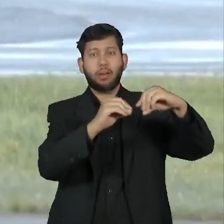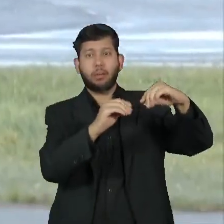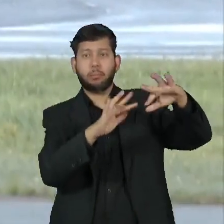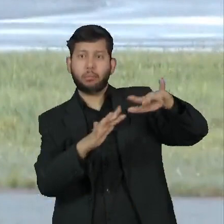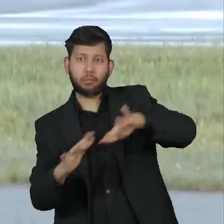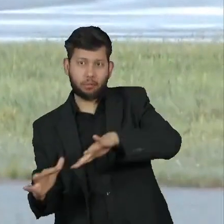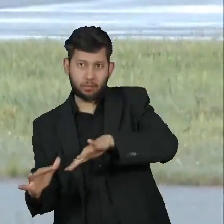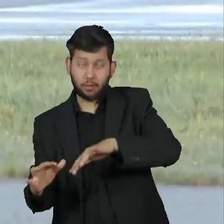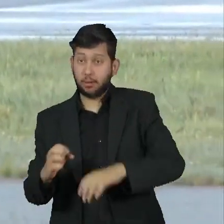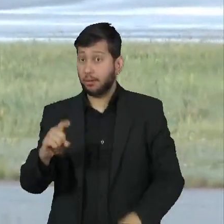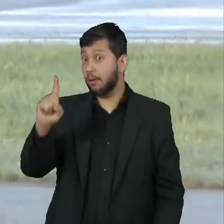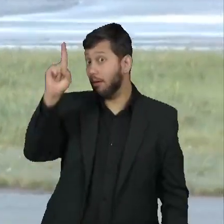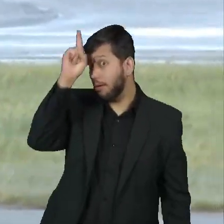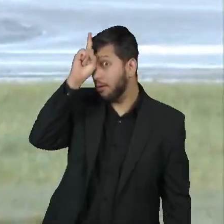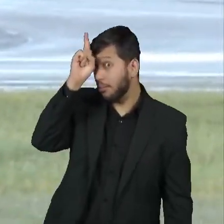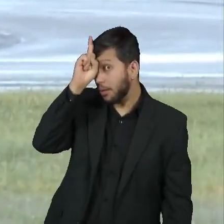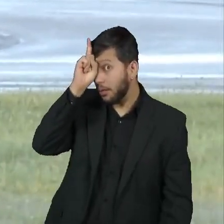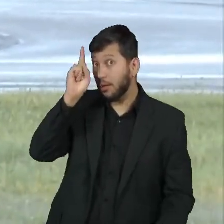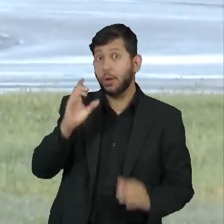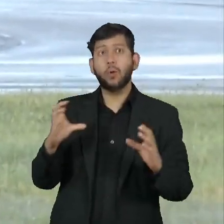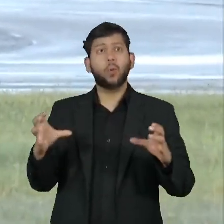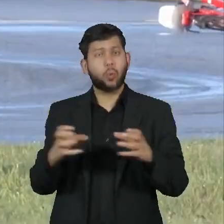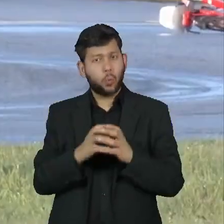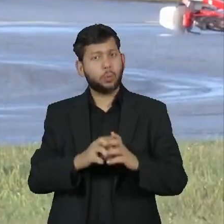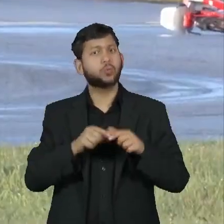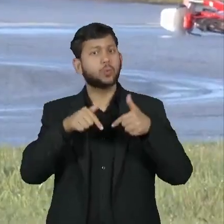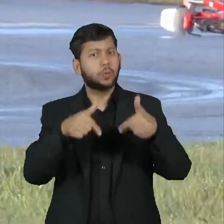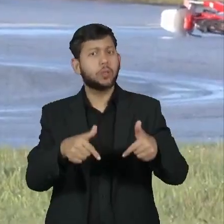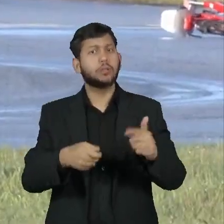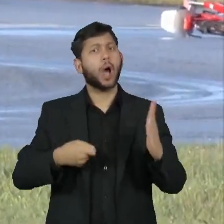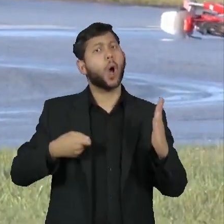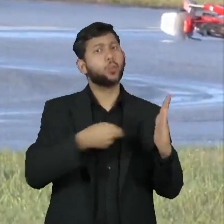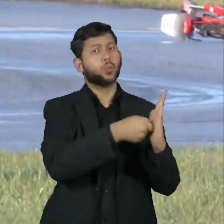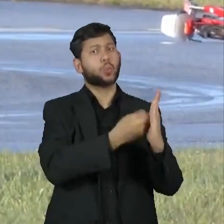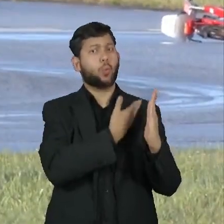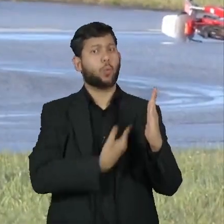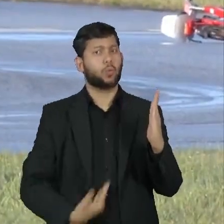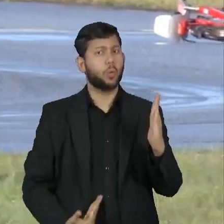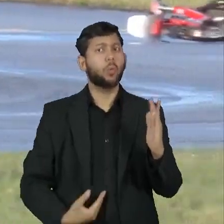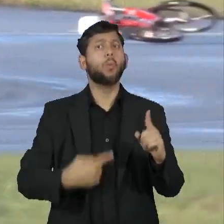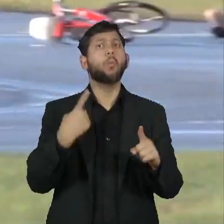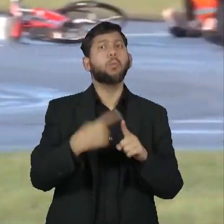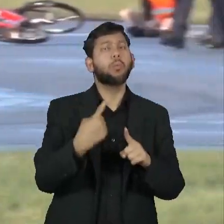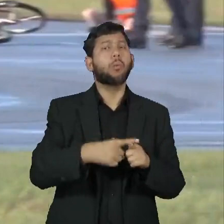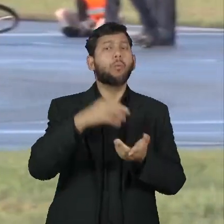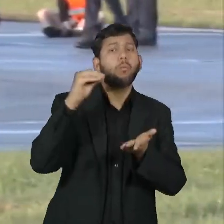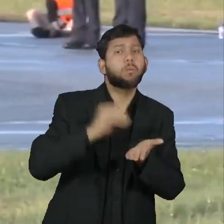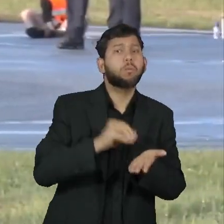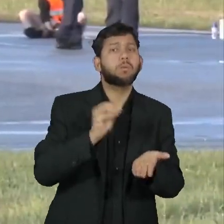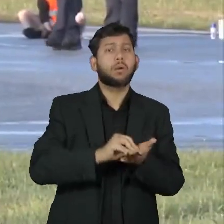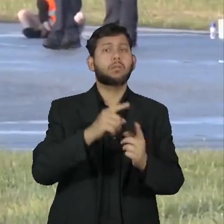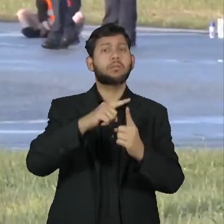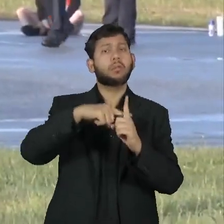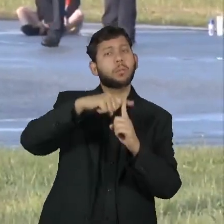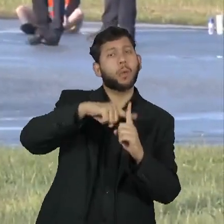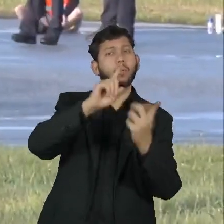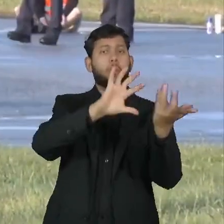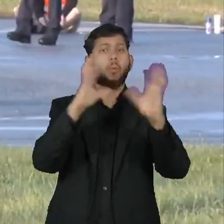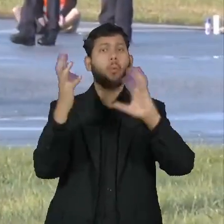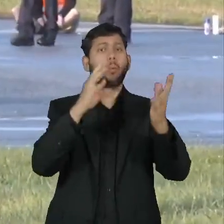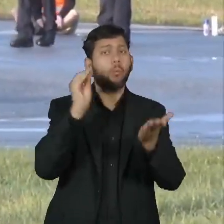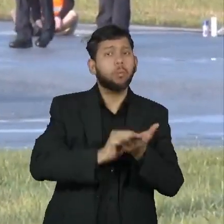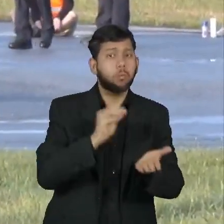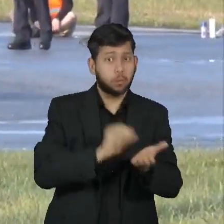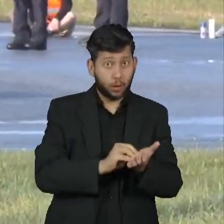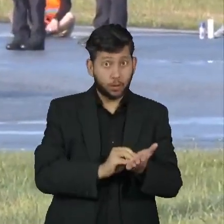na Alemanha ativistas acusam governo de não fazerem o suficiente para combater as mudanças climáticas e